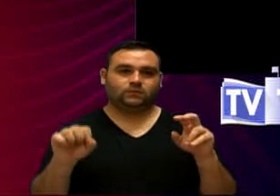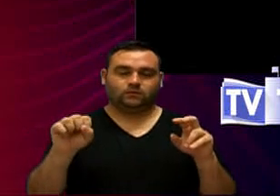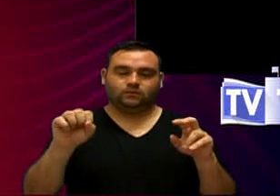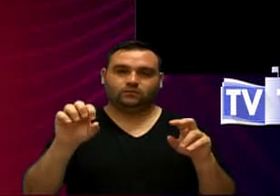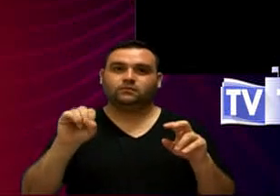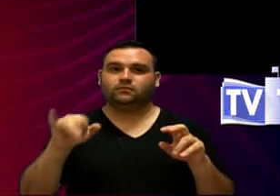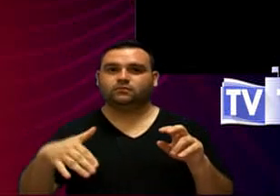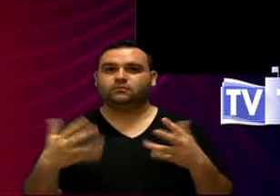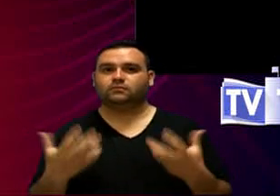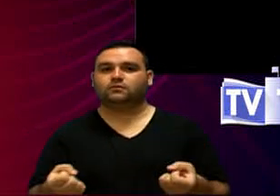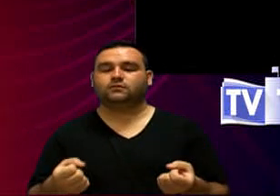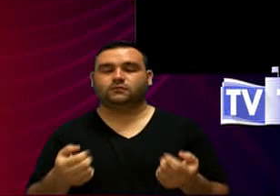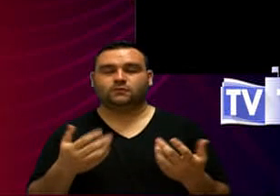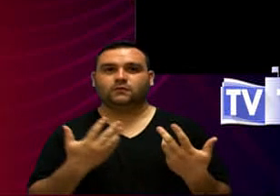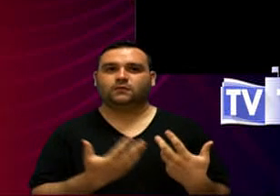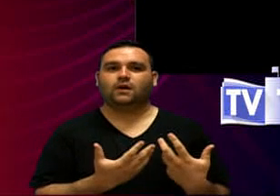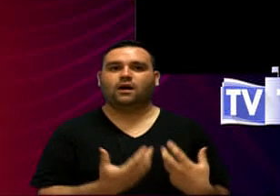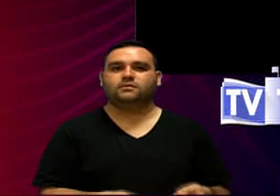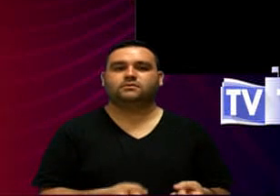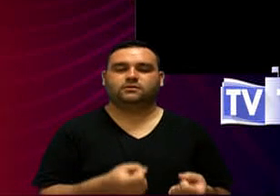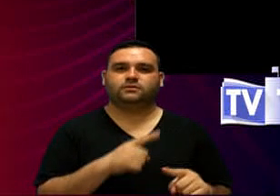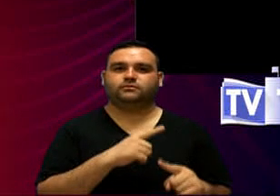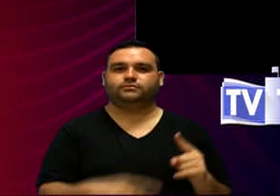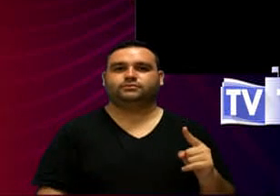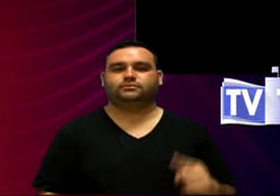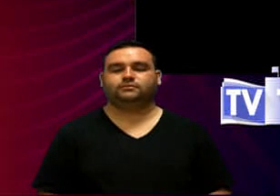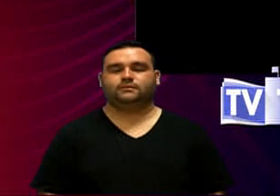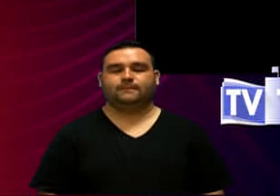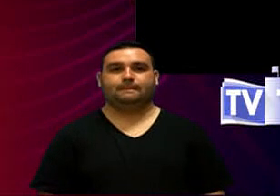fica acatado o veto.